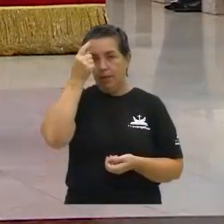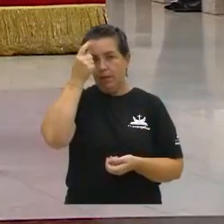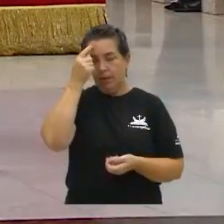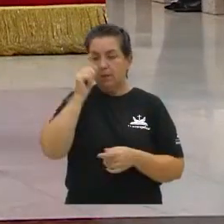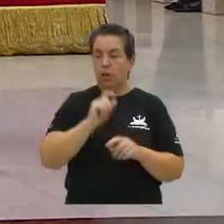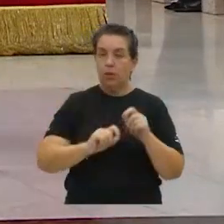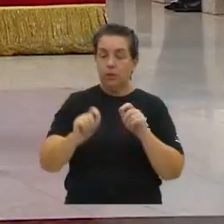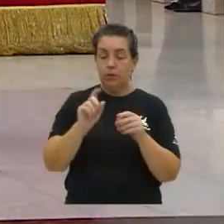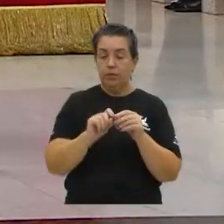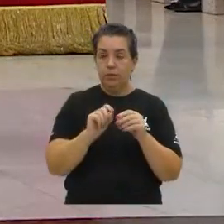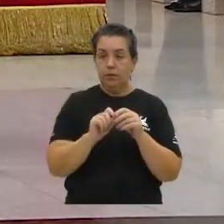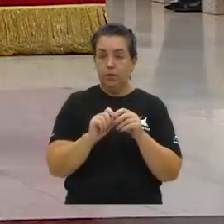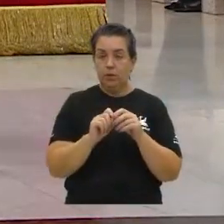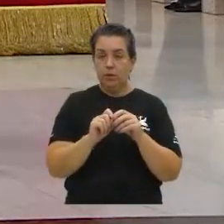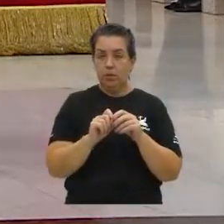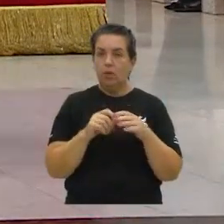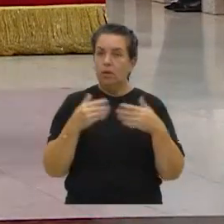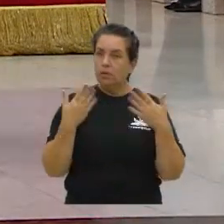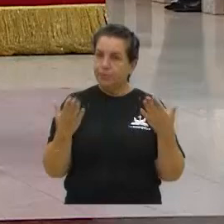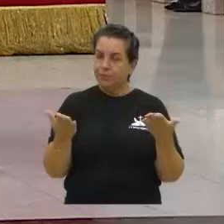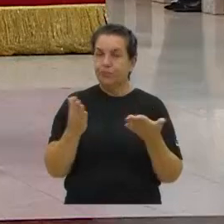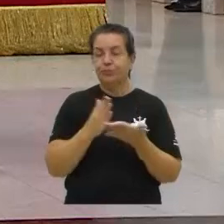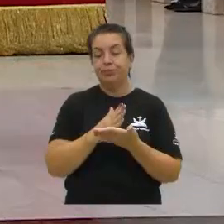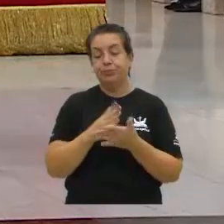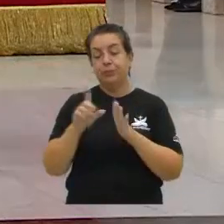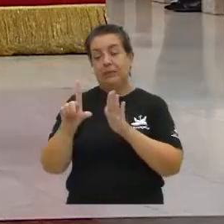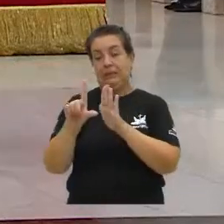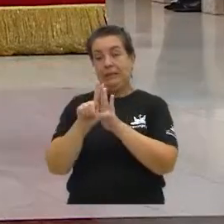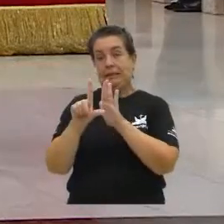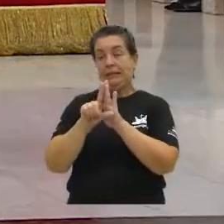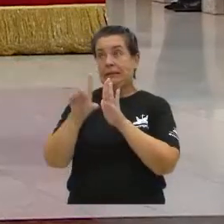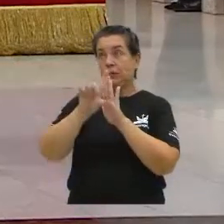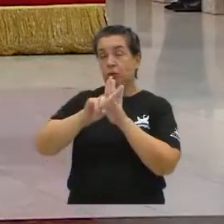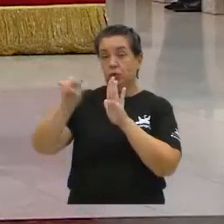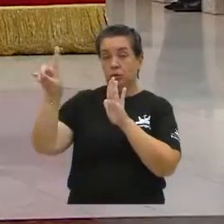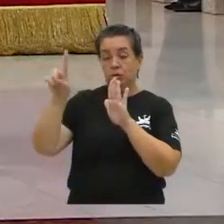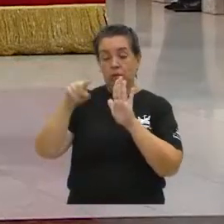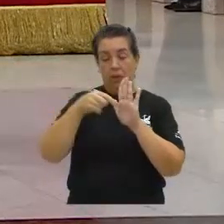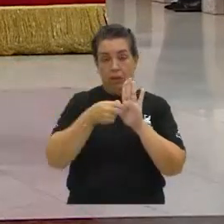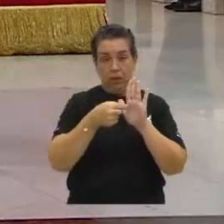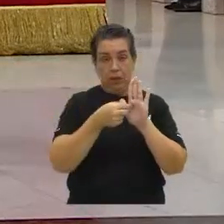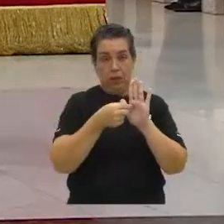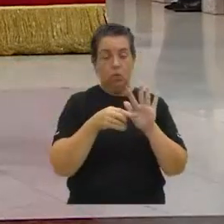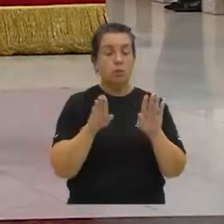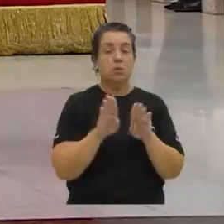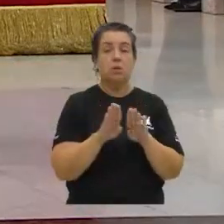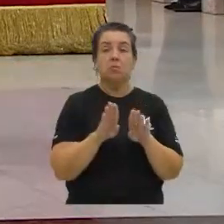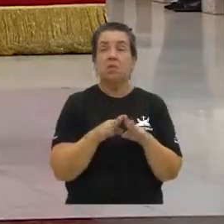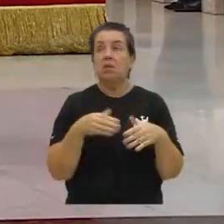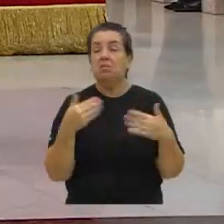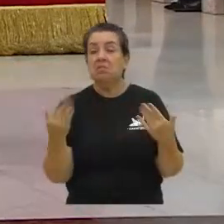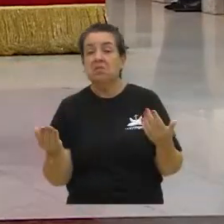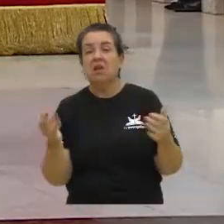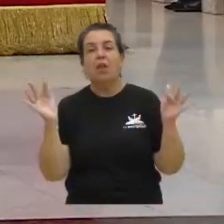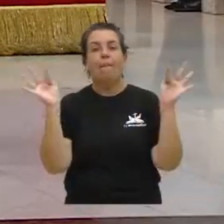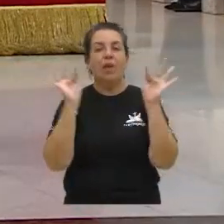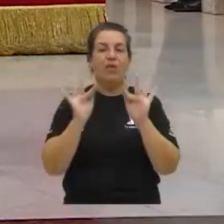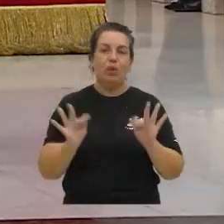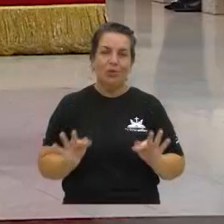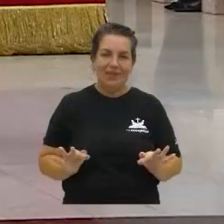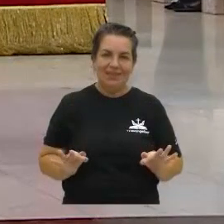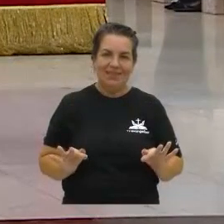atitudes, seja a partir dos mandamentos da lei de Deus, seja a partir das